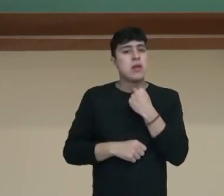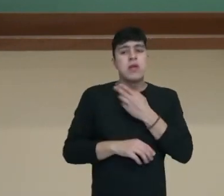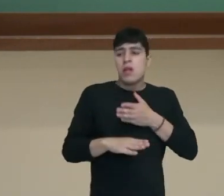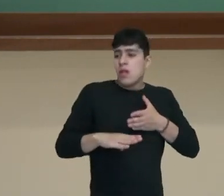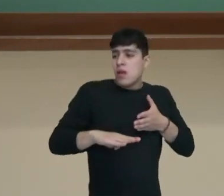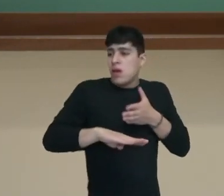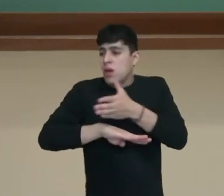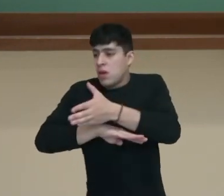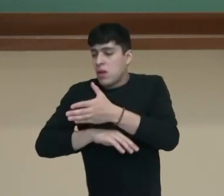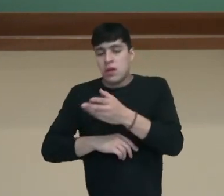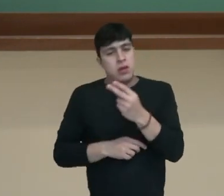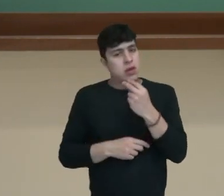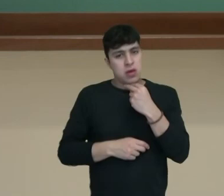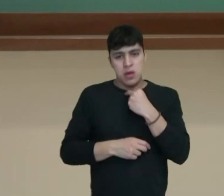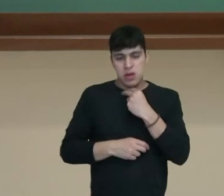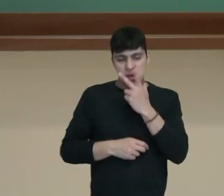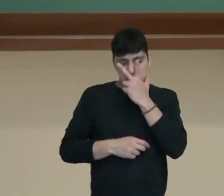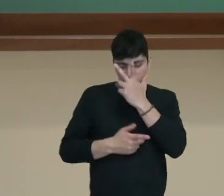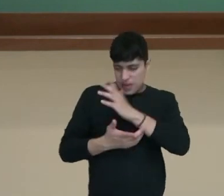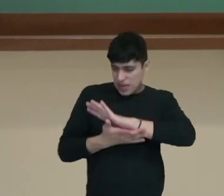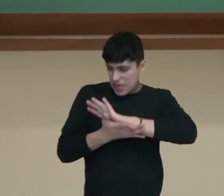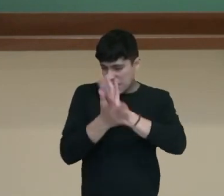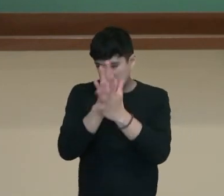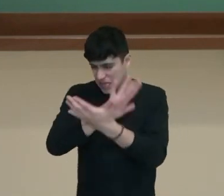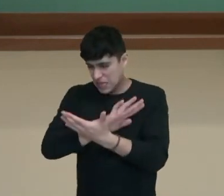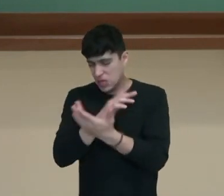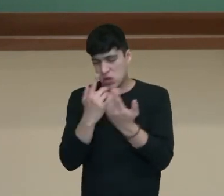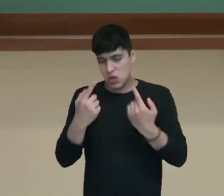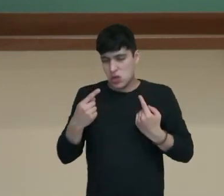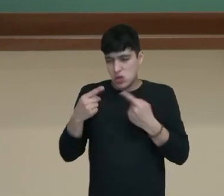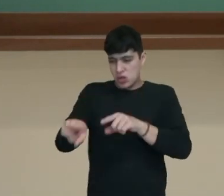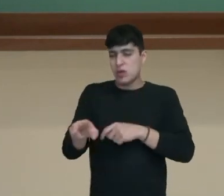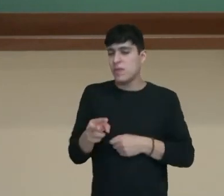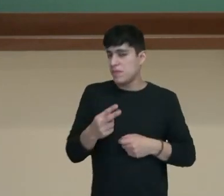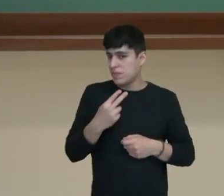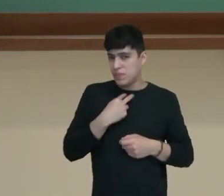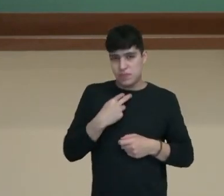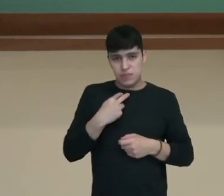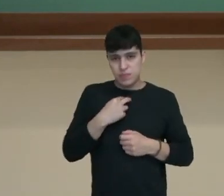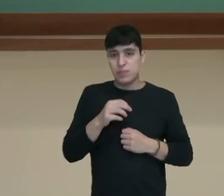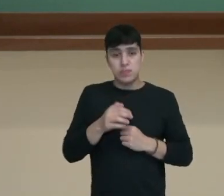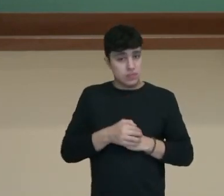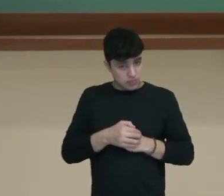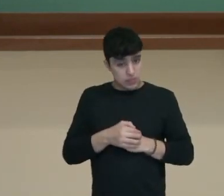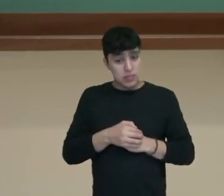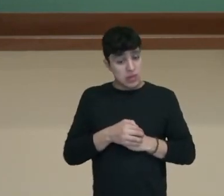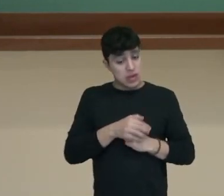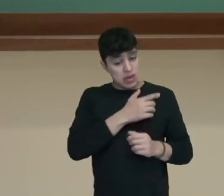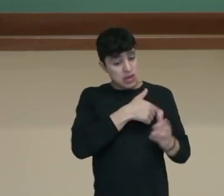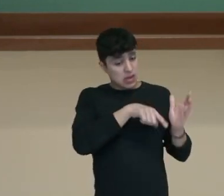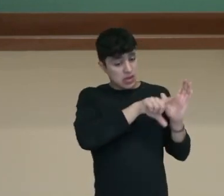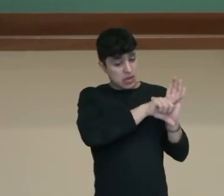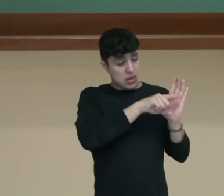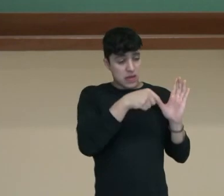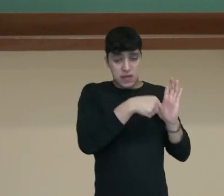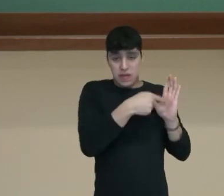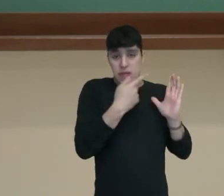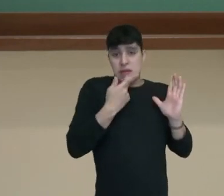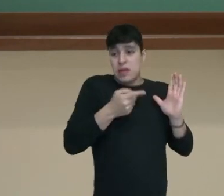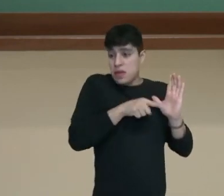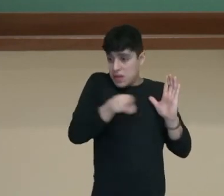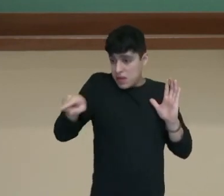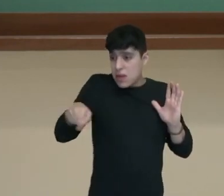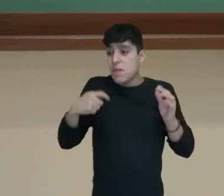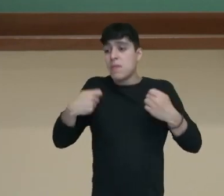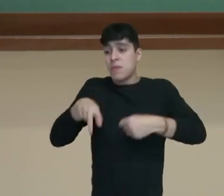violado, né? Ninguém pode ir destruir, atentar contra os lugares de culto. Isso está garantido na nossa lei brasileira,